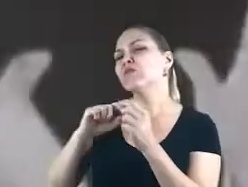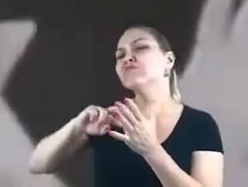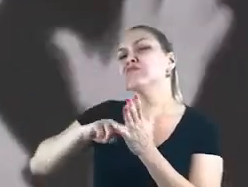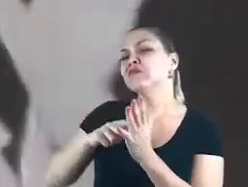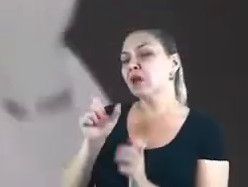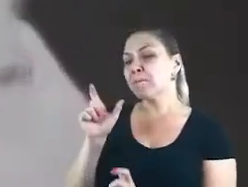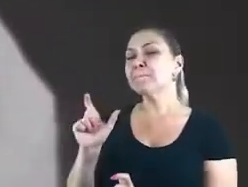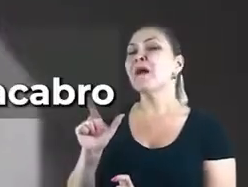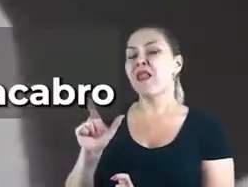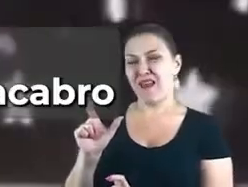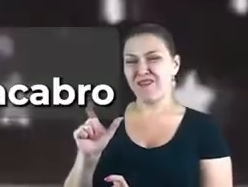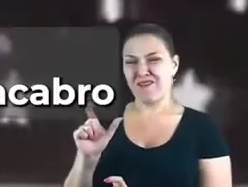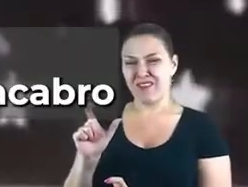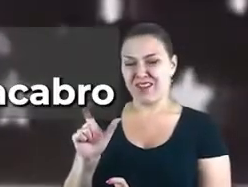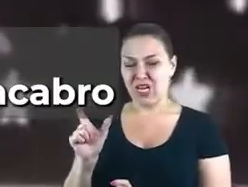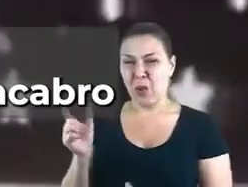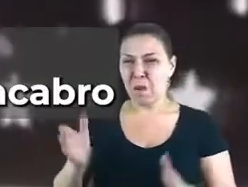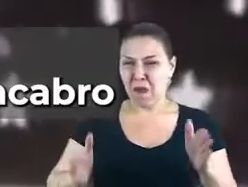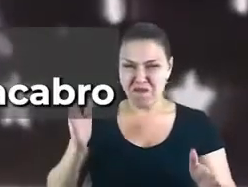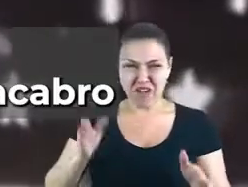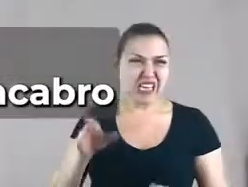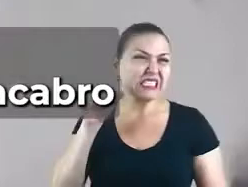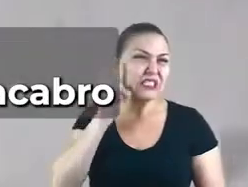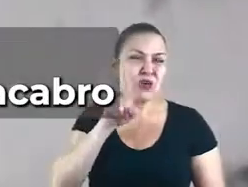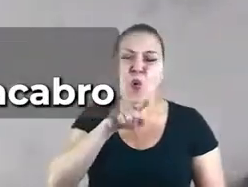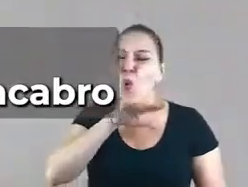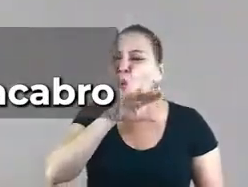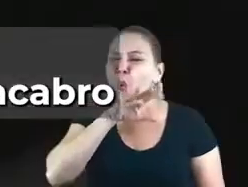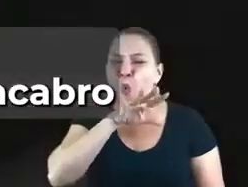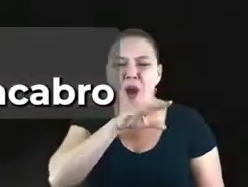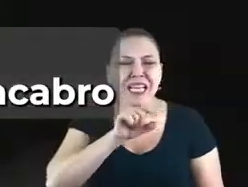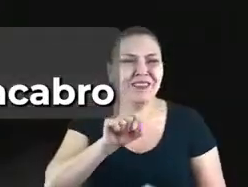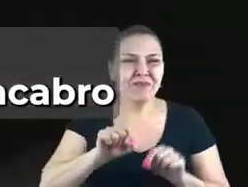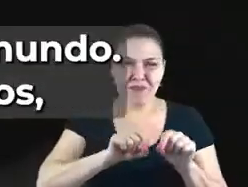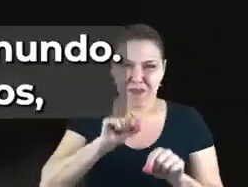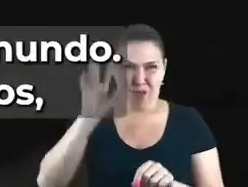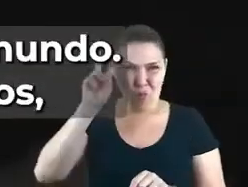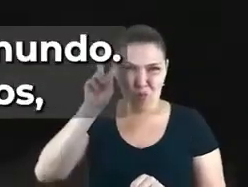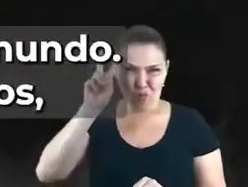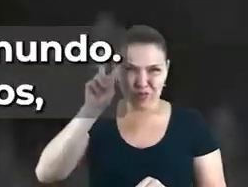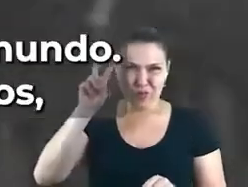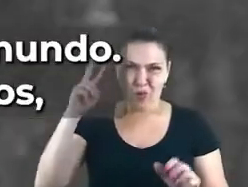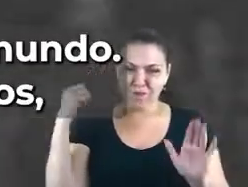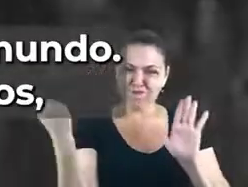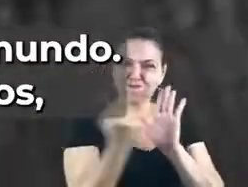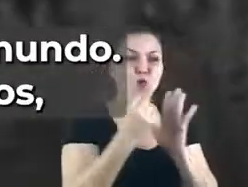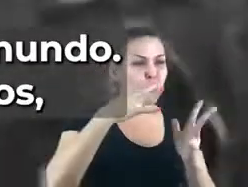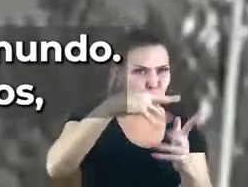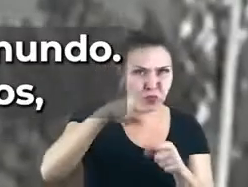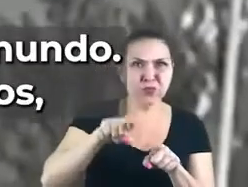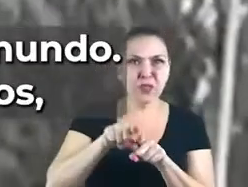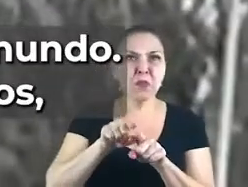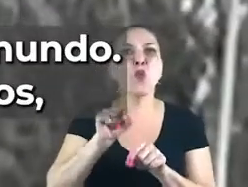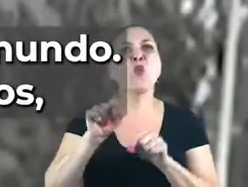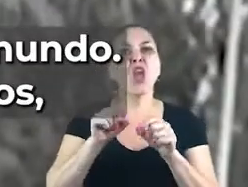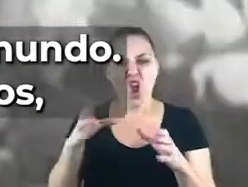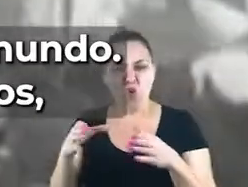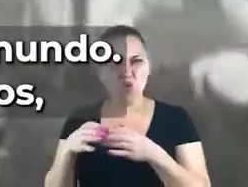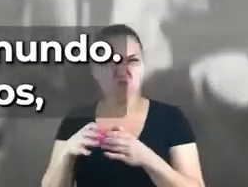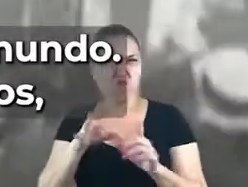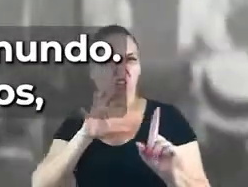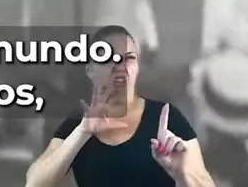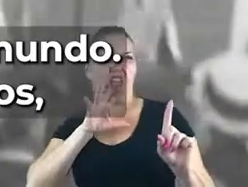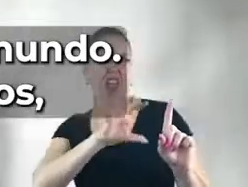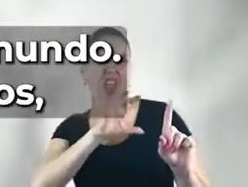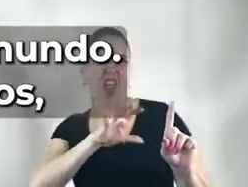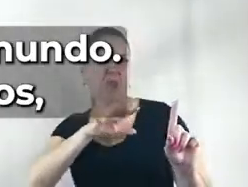Ku Klux Klan. Para quem não sabe, essa sigla representa um capítulo macabro na história dos Estados Unidos e do mundo.